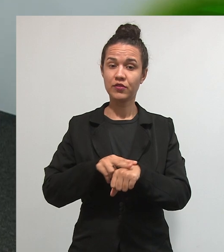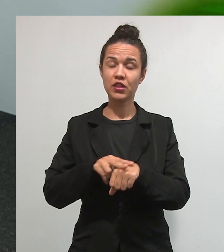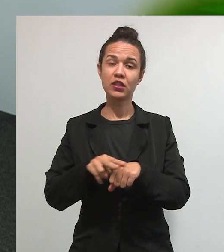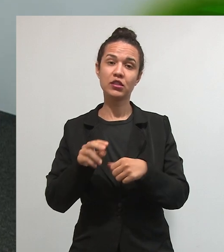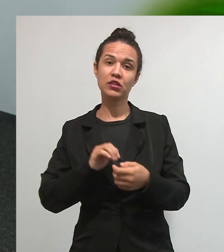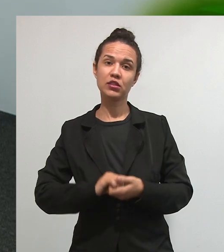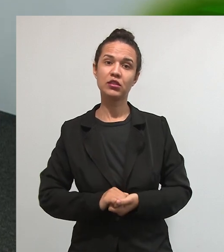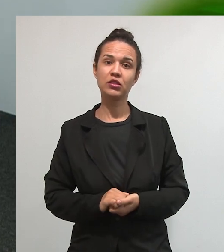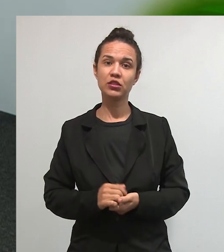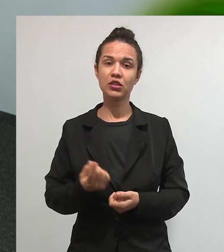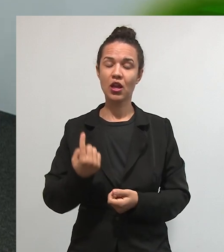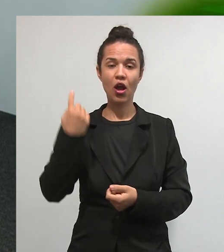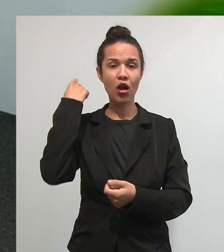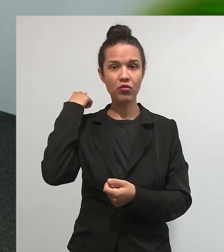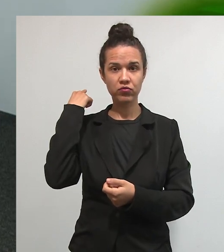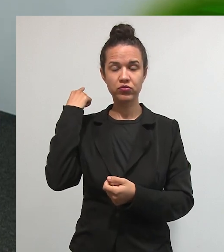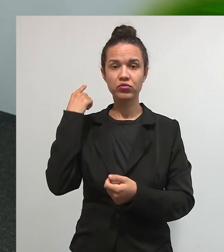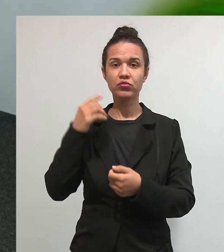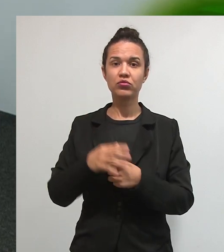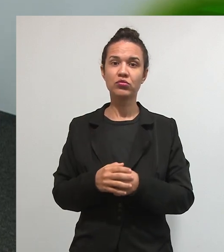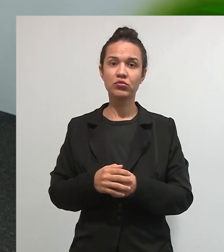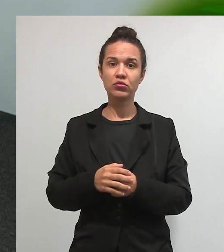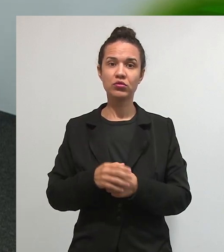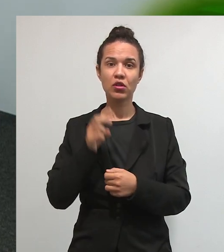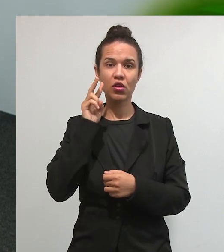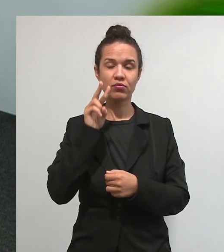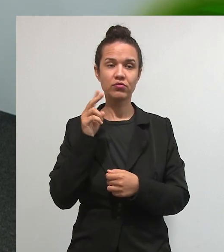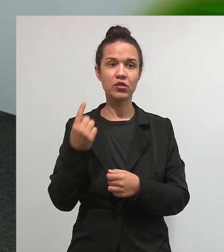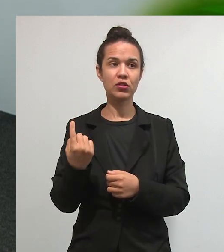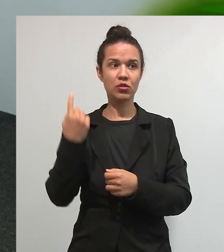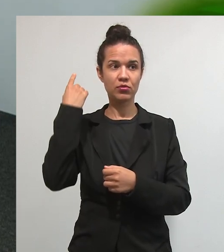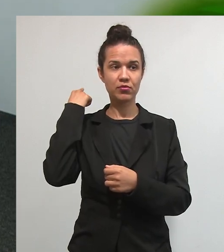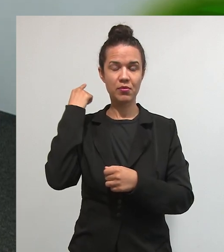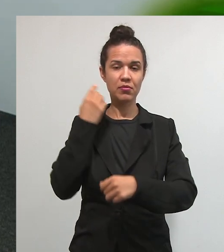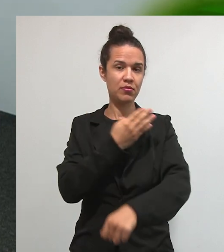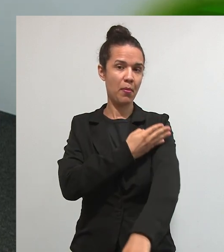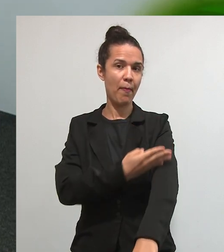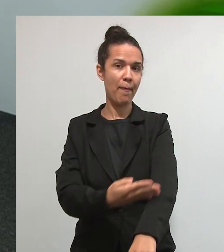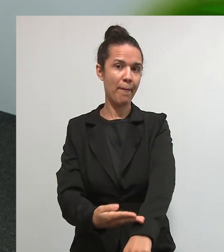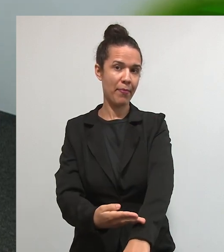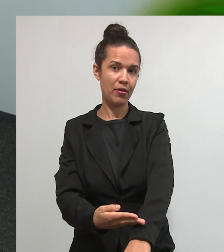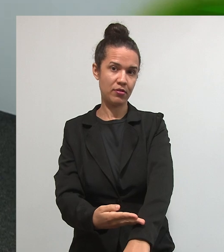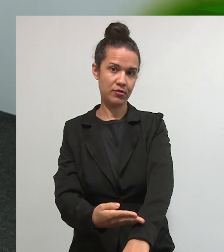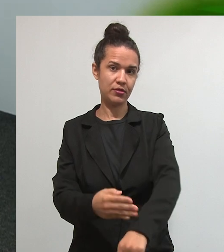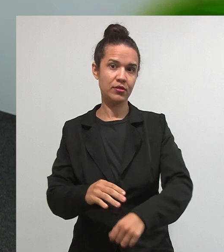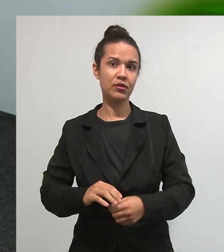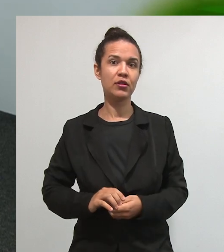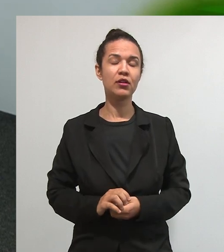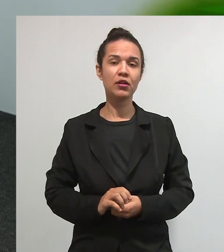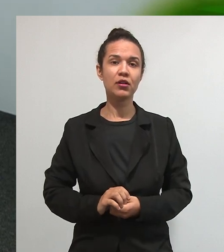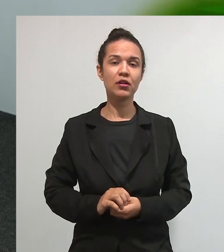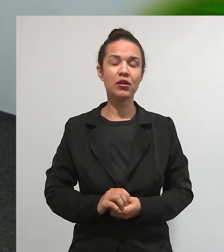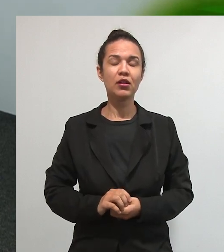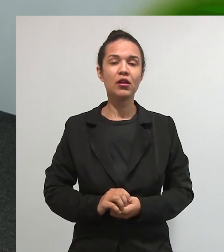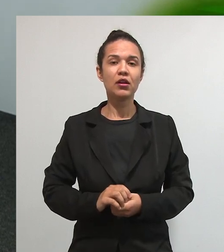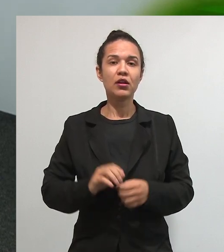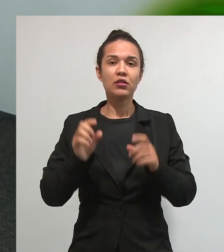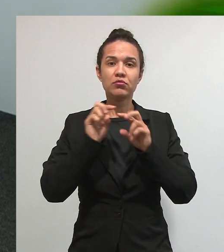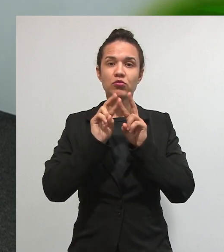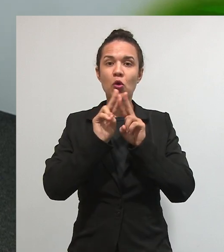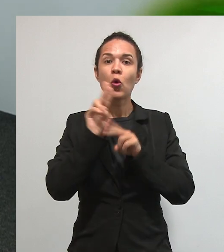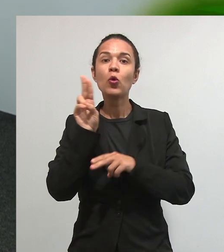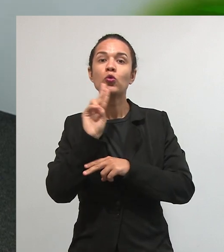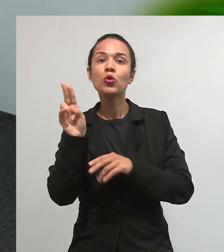Atrás, ao fundo, temos aqui uma parede branca com alguns escritos dizendo